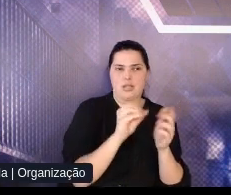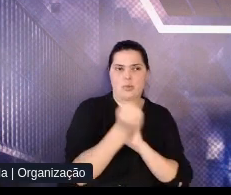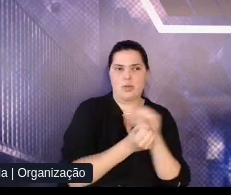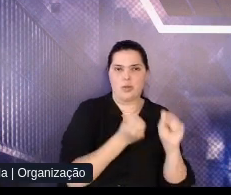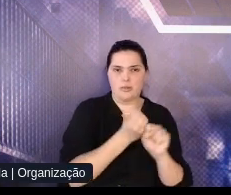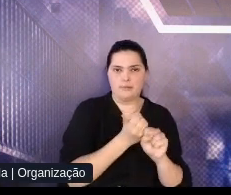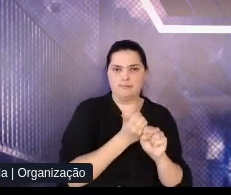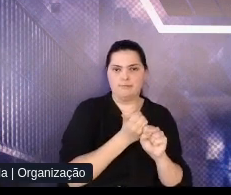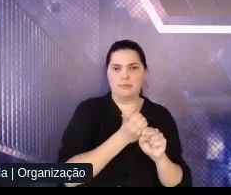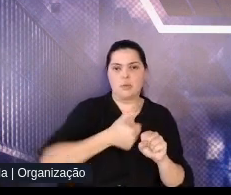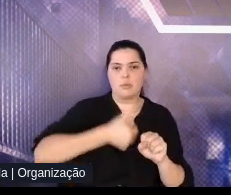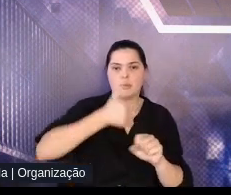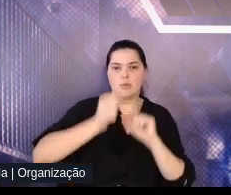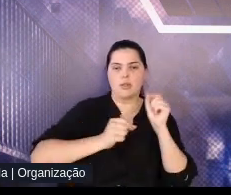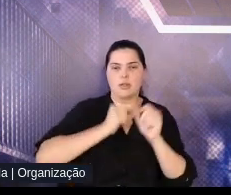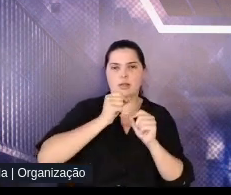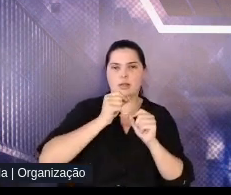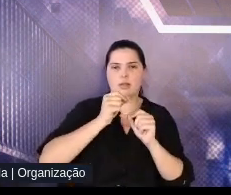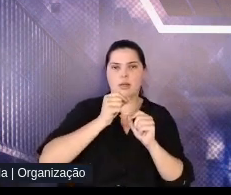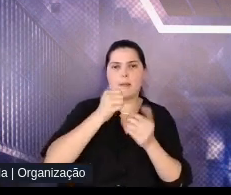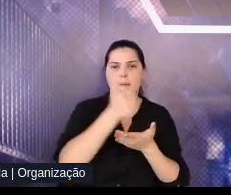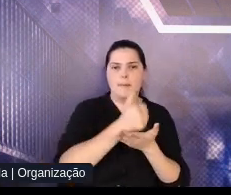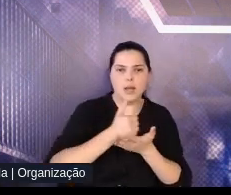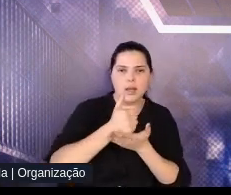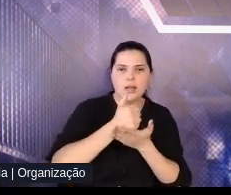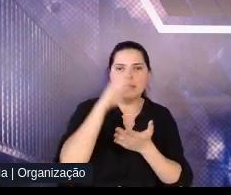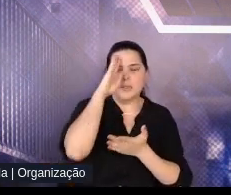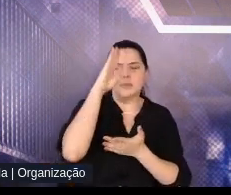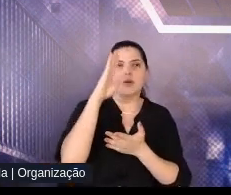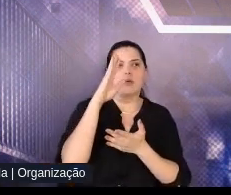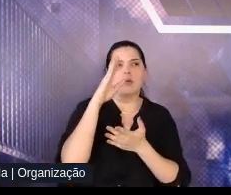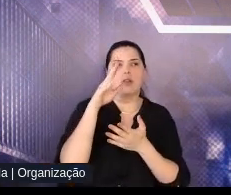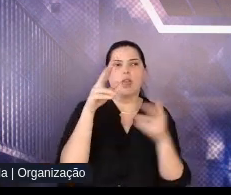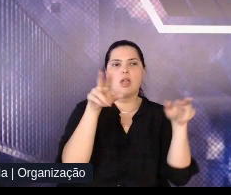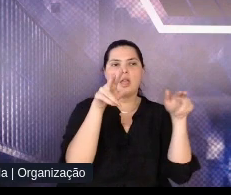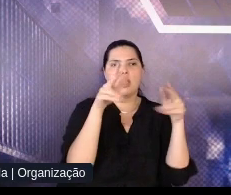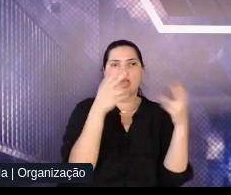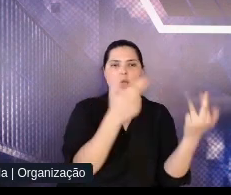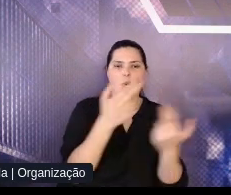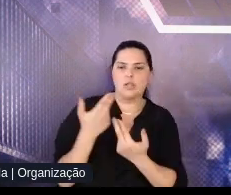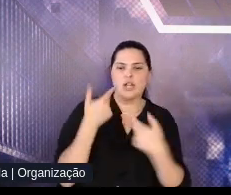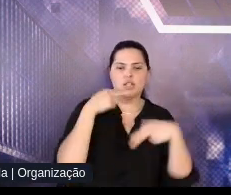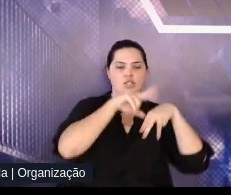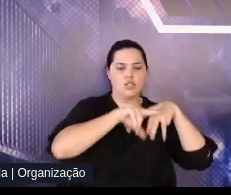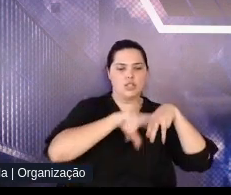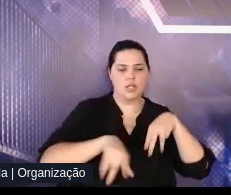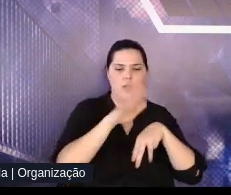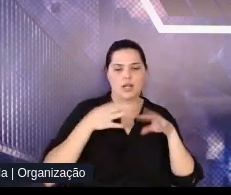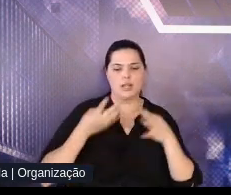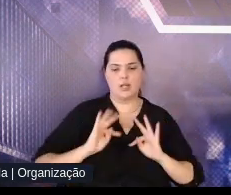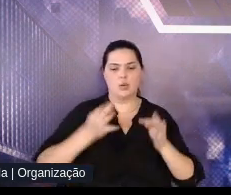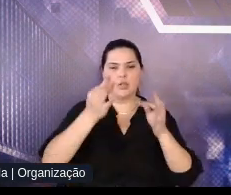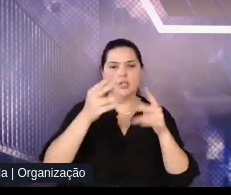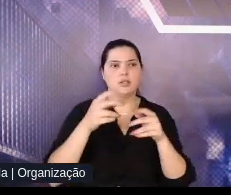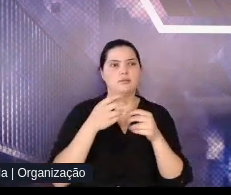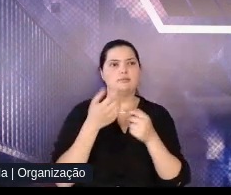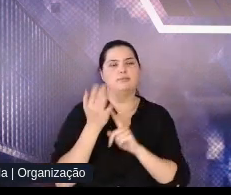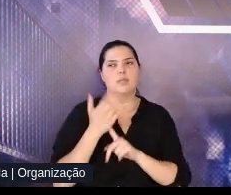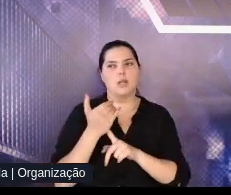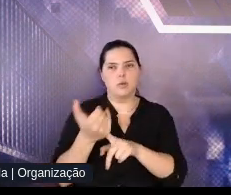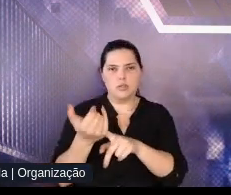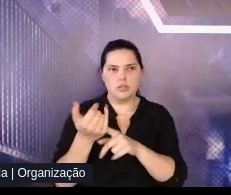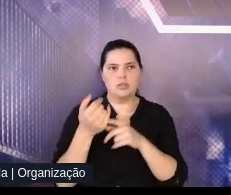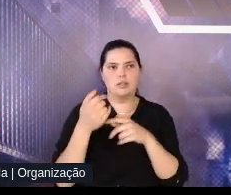pilar, é sobre a igualdade de gênero, né, principalmente nas áreas de tecnologia. Então, isso é uma preocupação para que a gente venha a ter uma